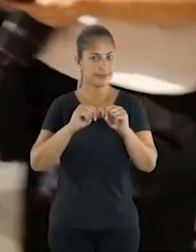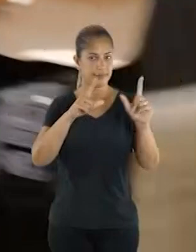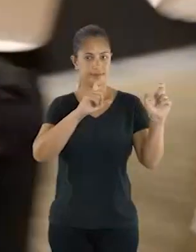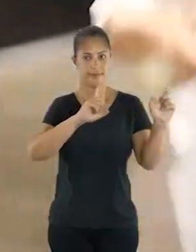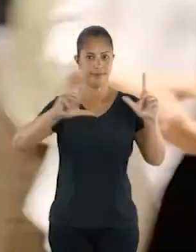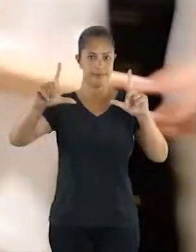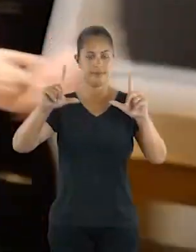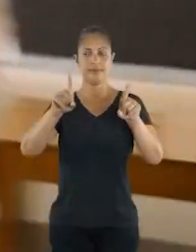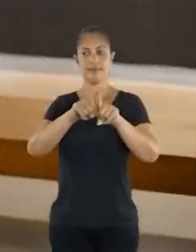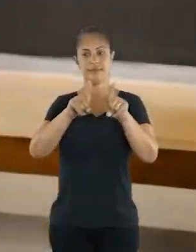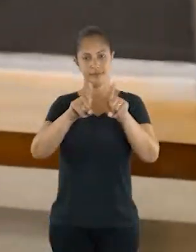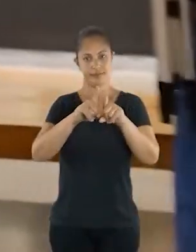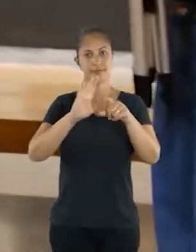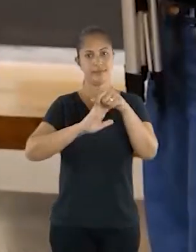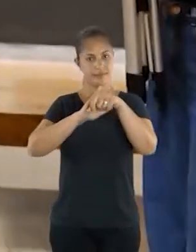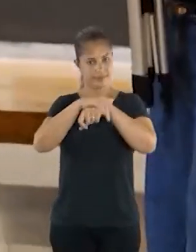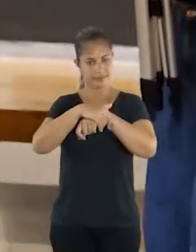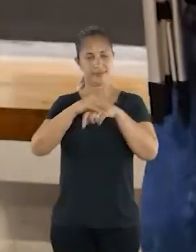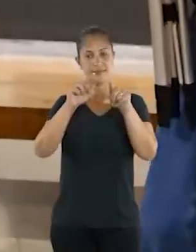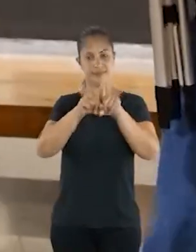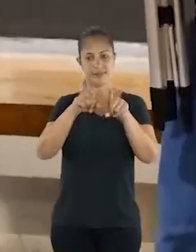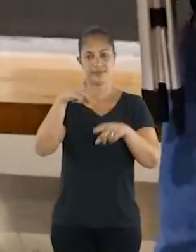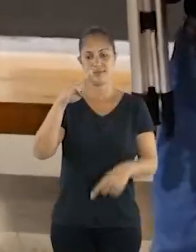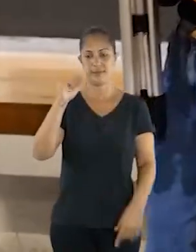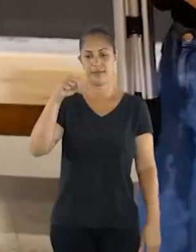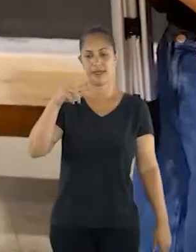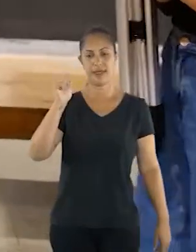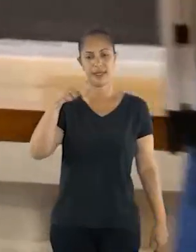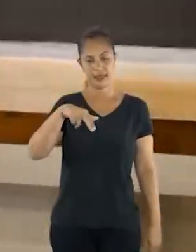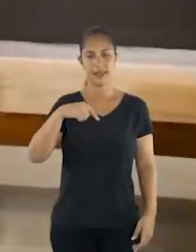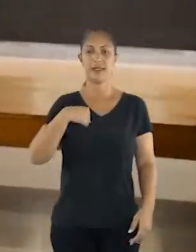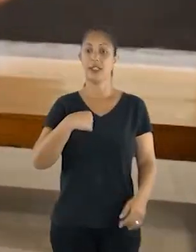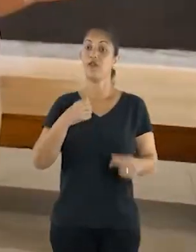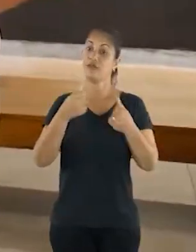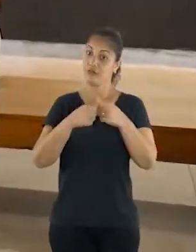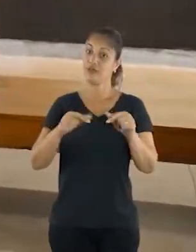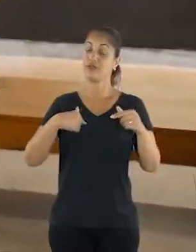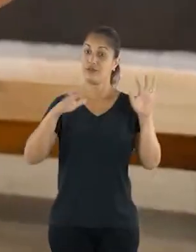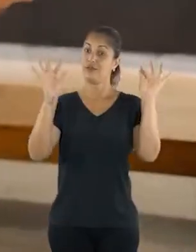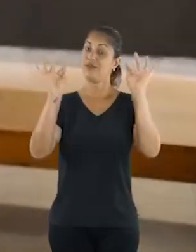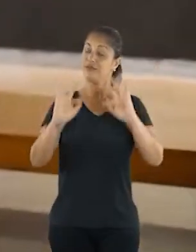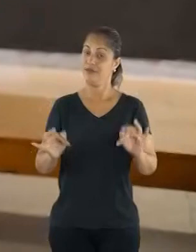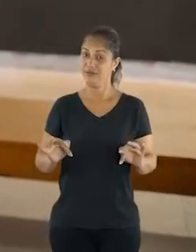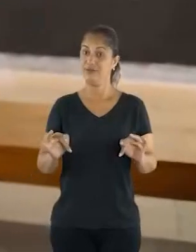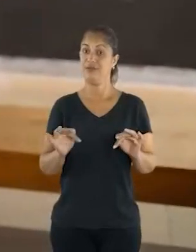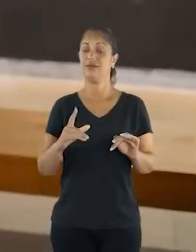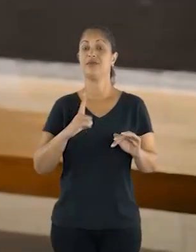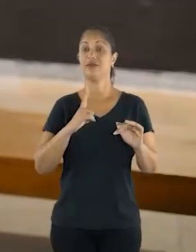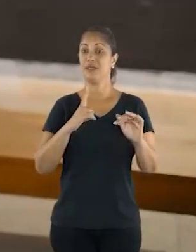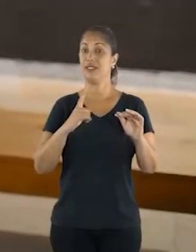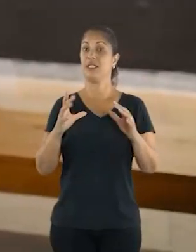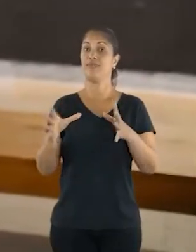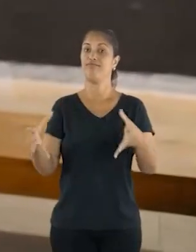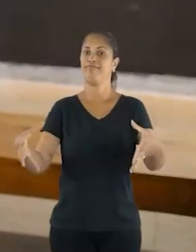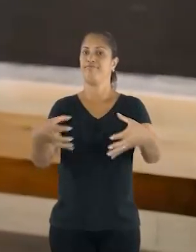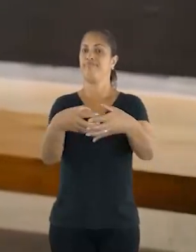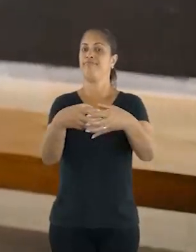Noite, que também é aqui do MAMAN. Então eu fiquei muito feliz de poder ter esse